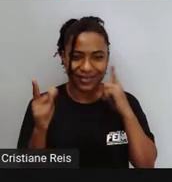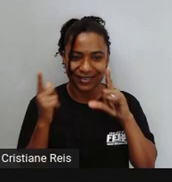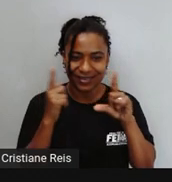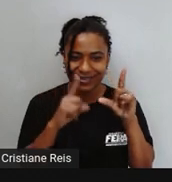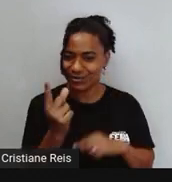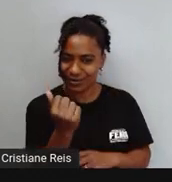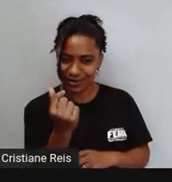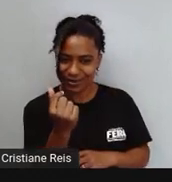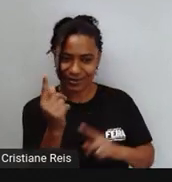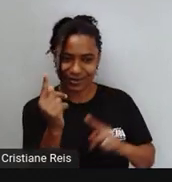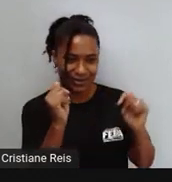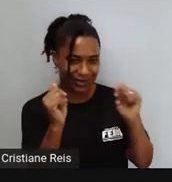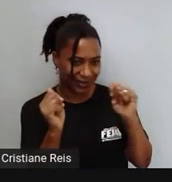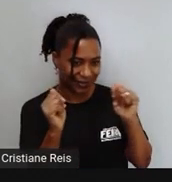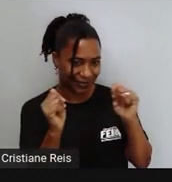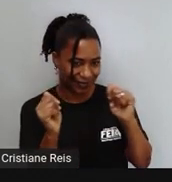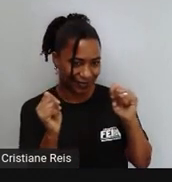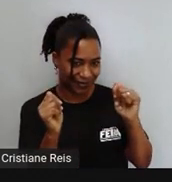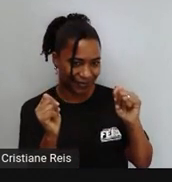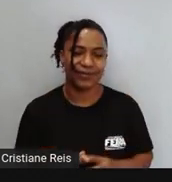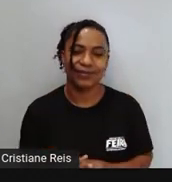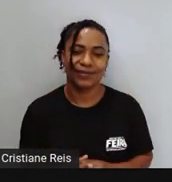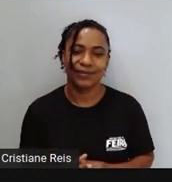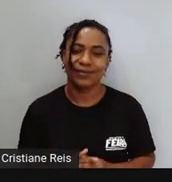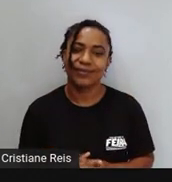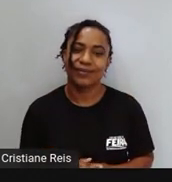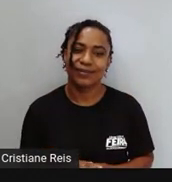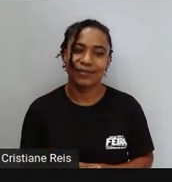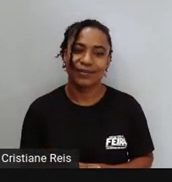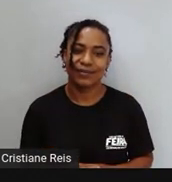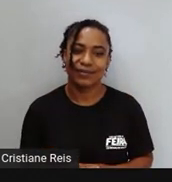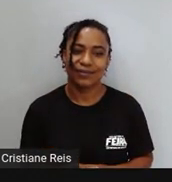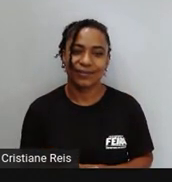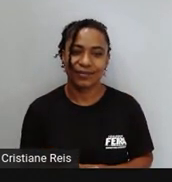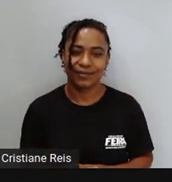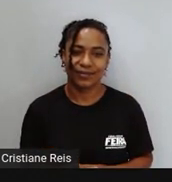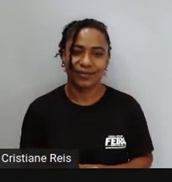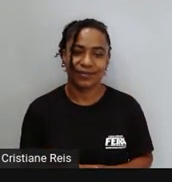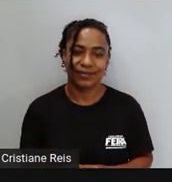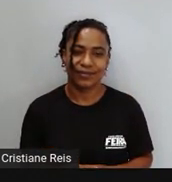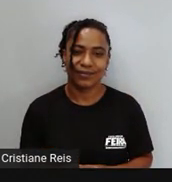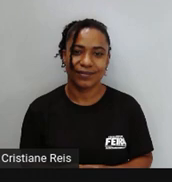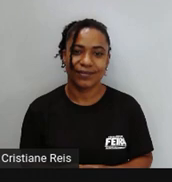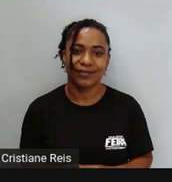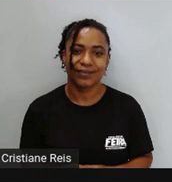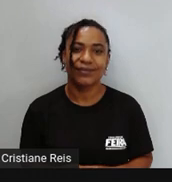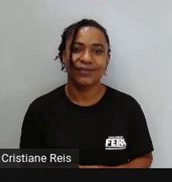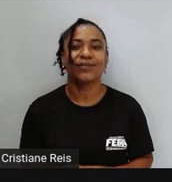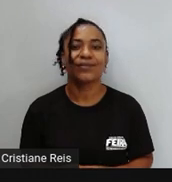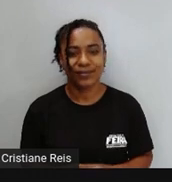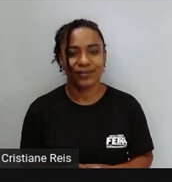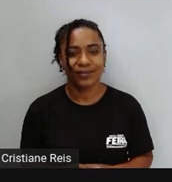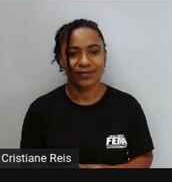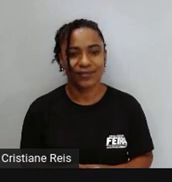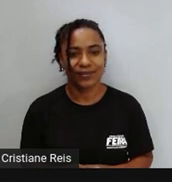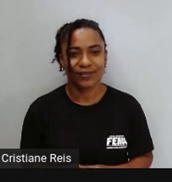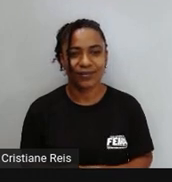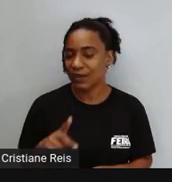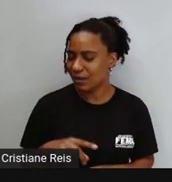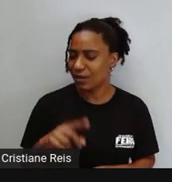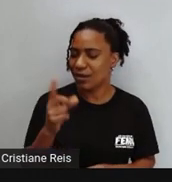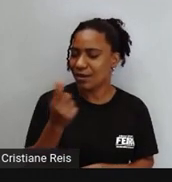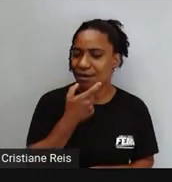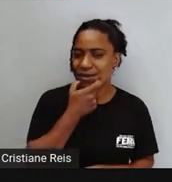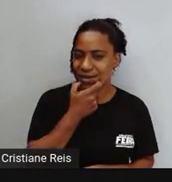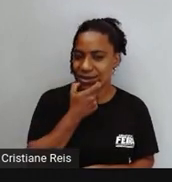dinheiro. How can you ask about prices in English? Você sabe como perguntar preços em inglês?